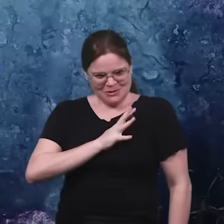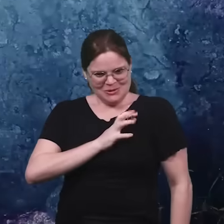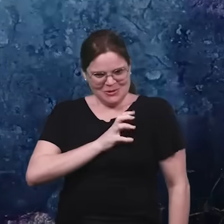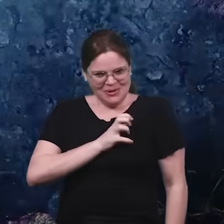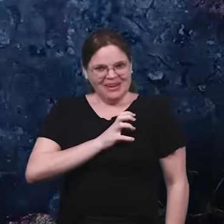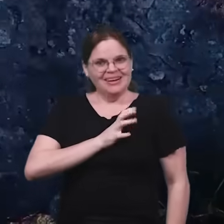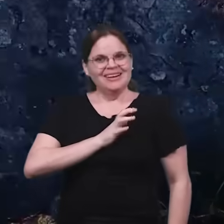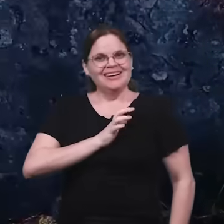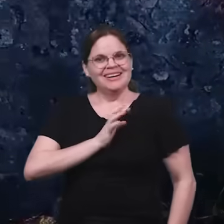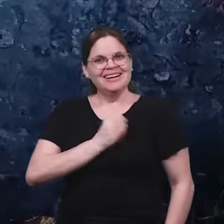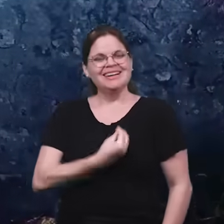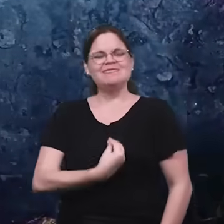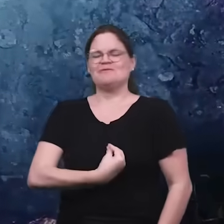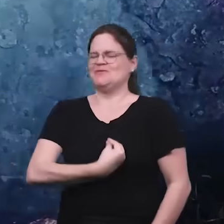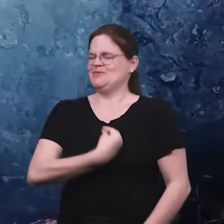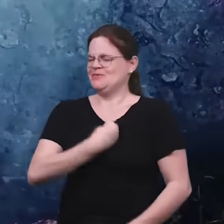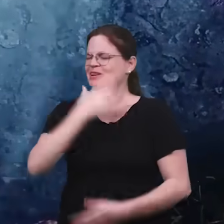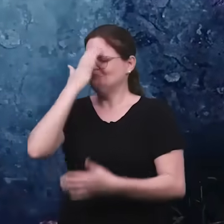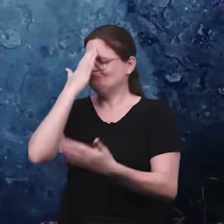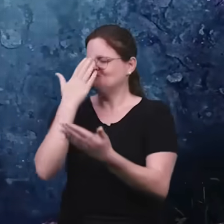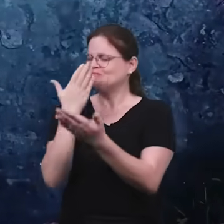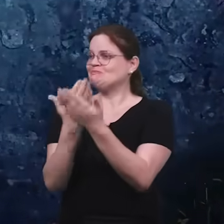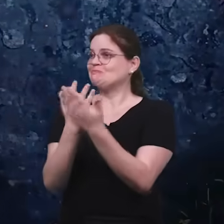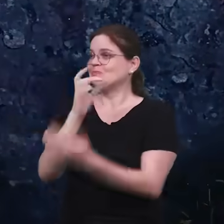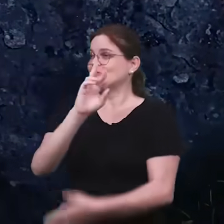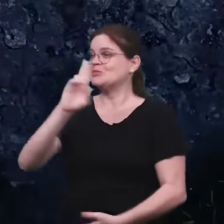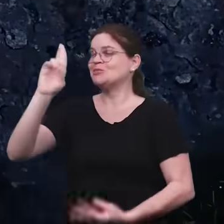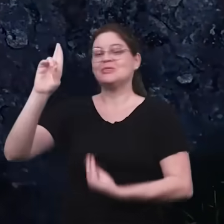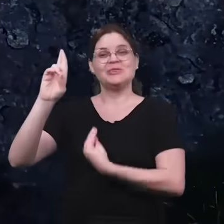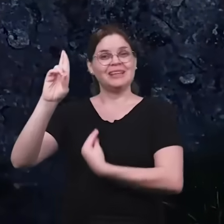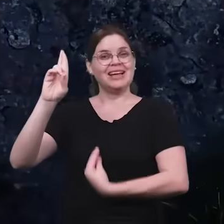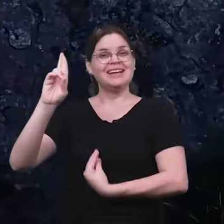sabendo que o nosso Senhor vive está.